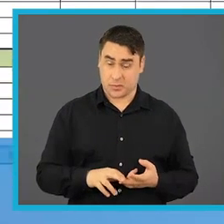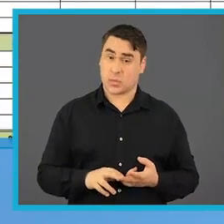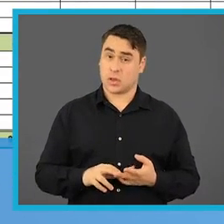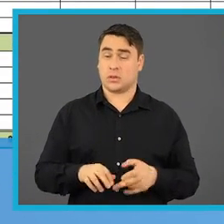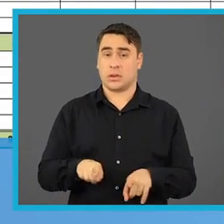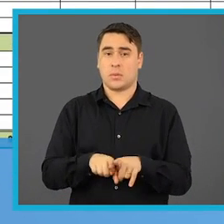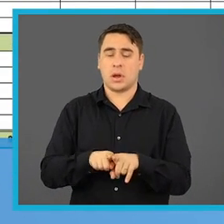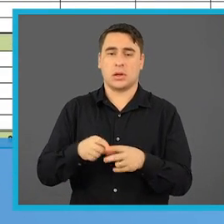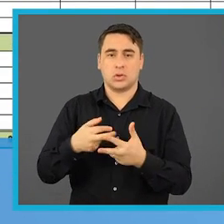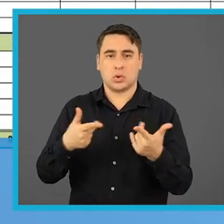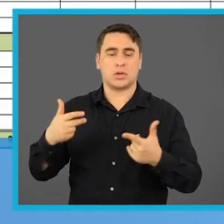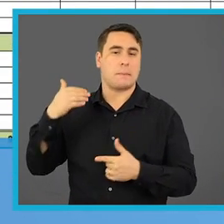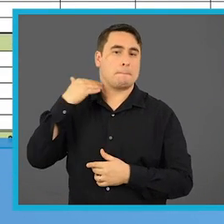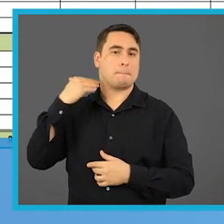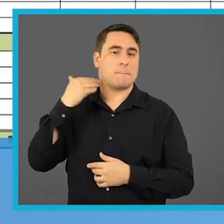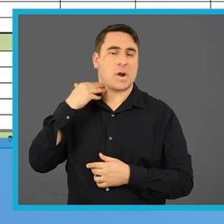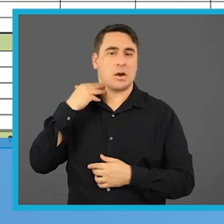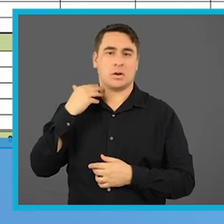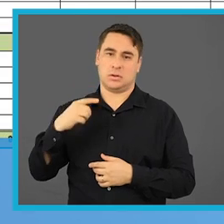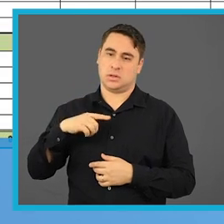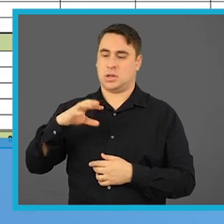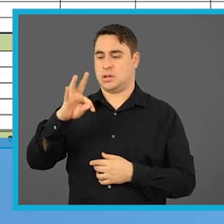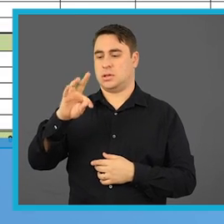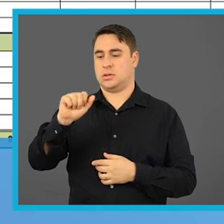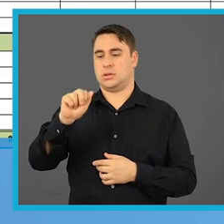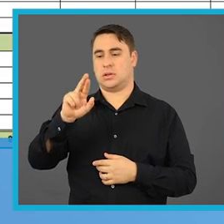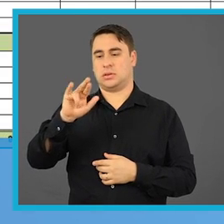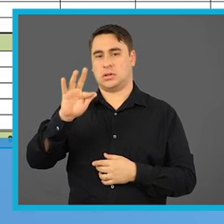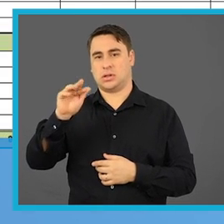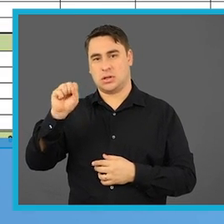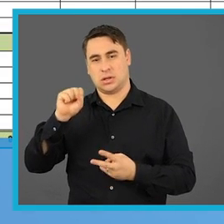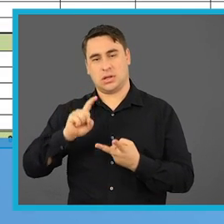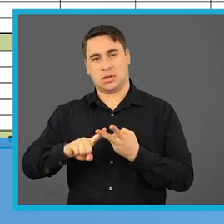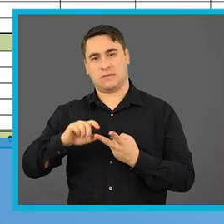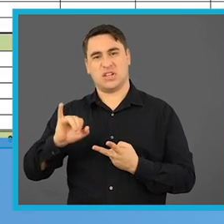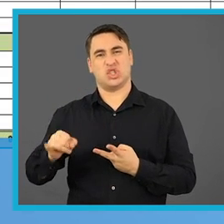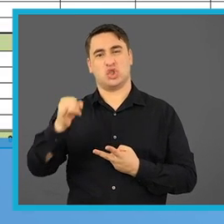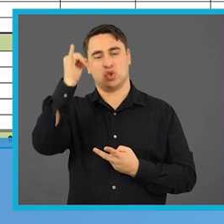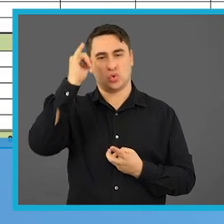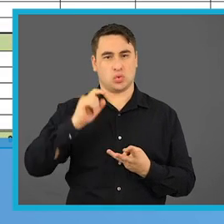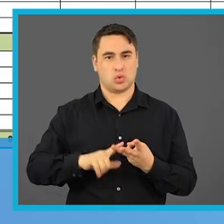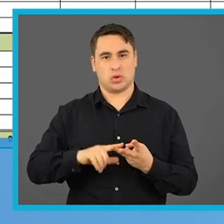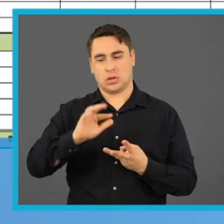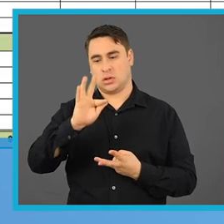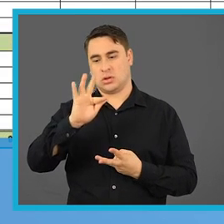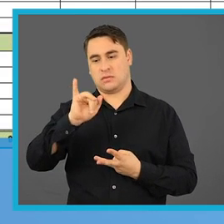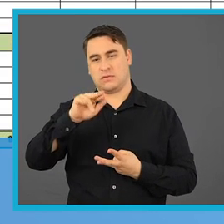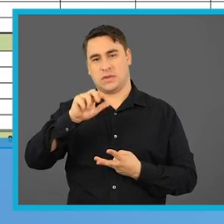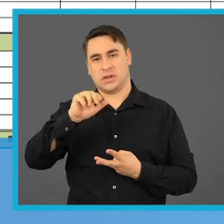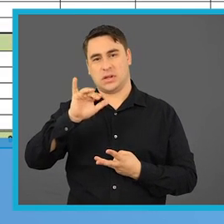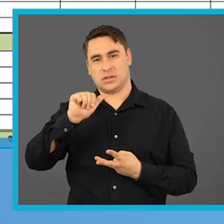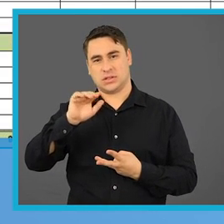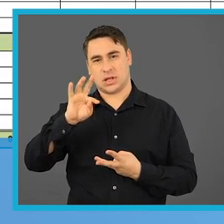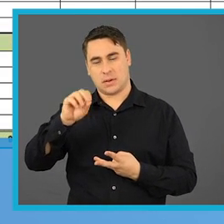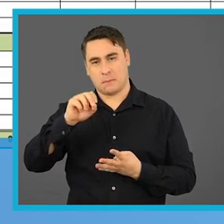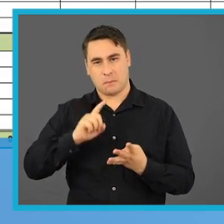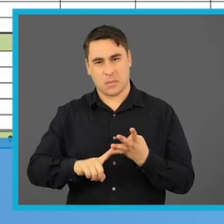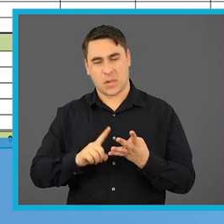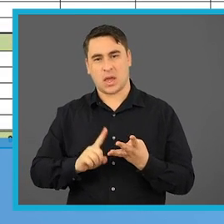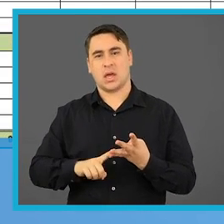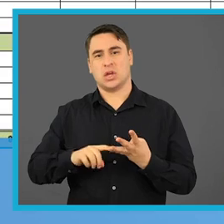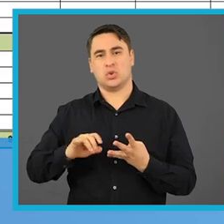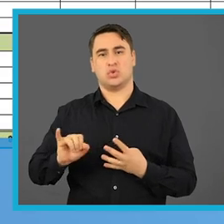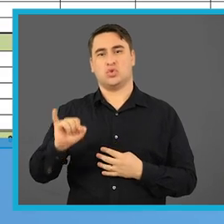As despesas bancárias, colocamos de tarifas e despesas, juros pagos, financiamento de capital de